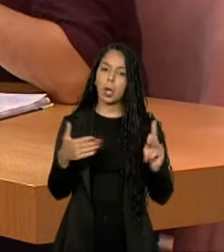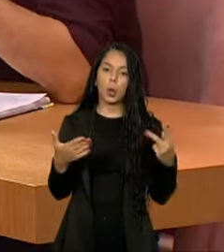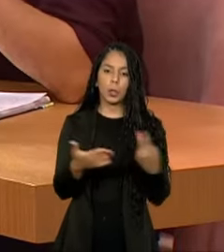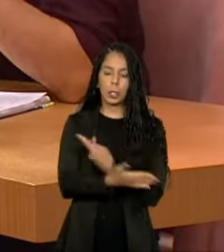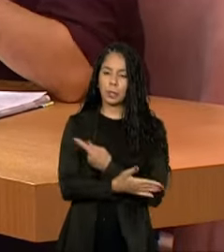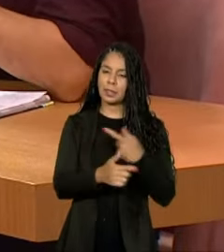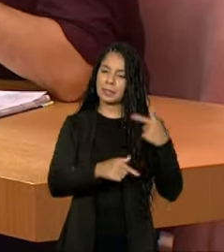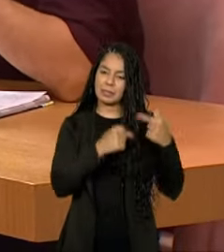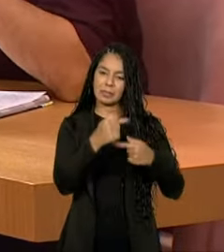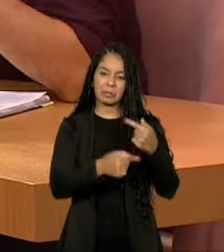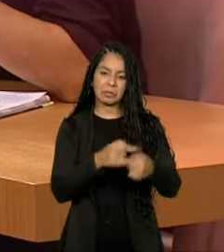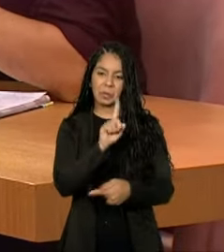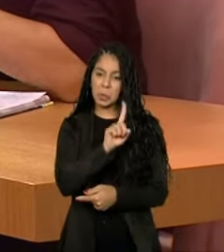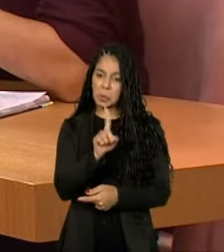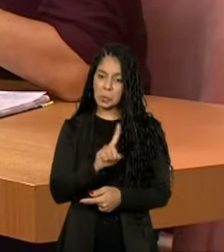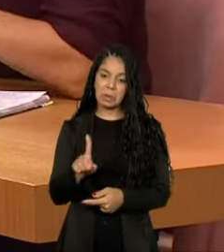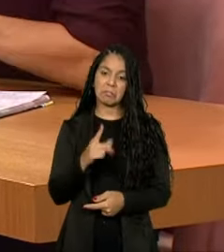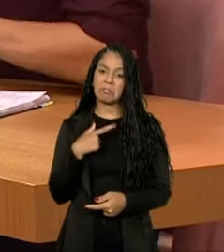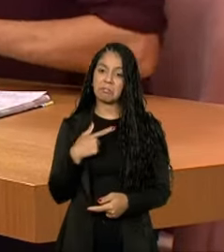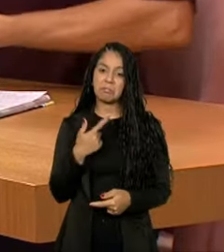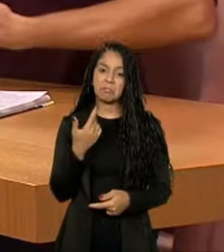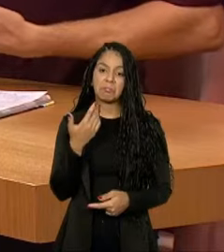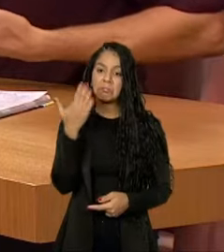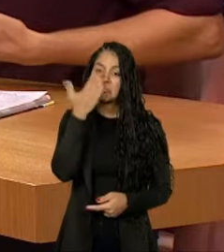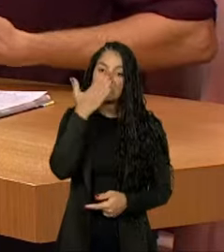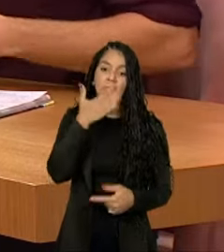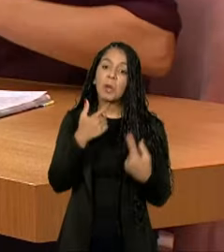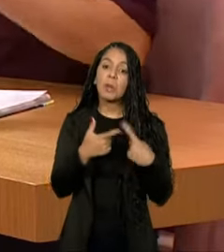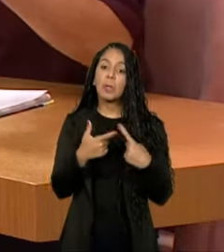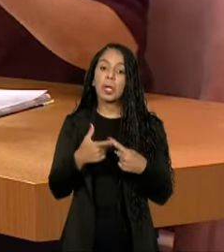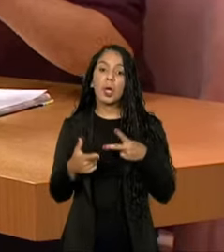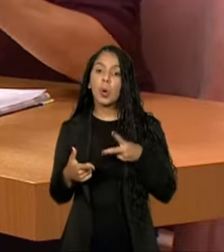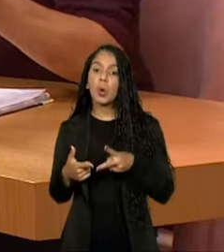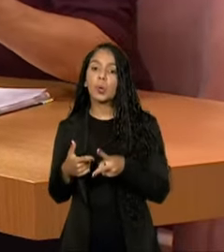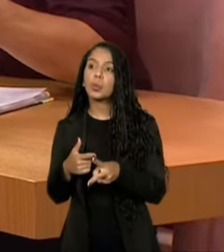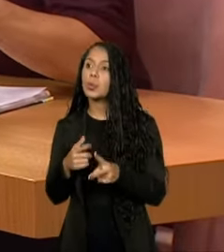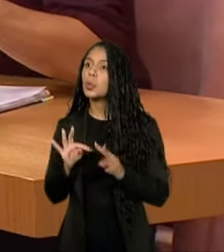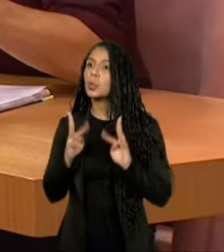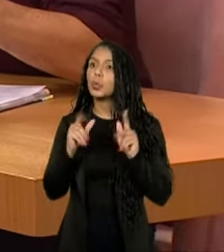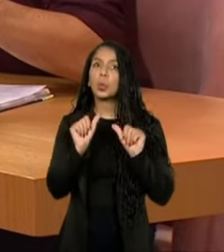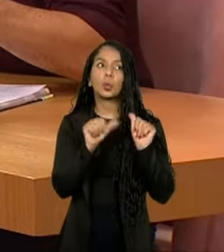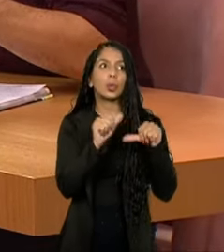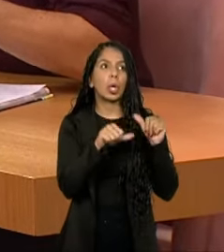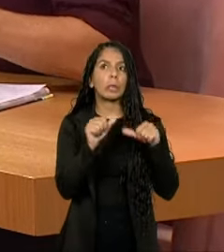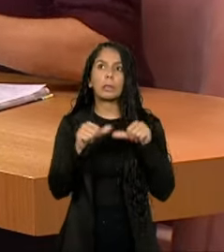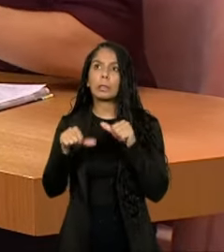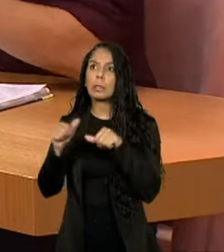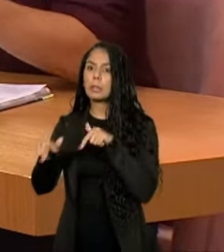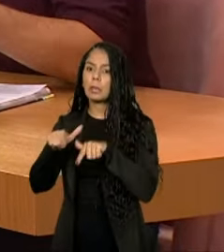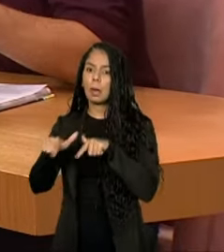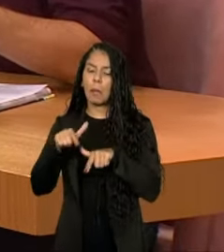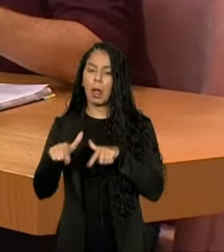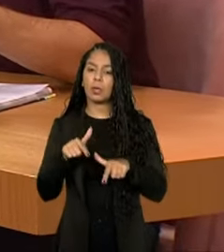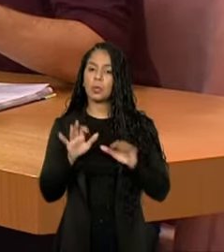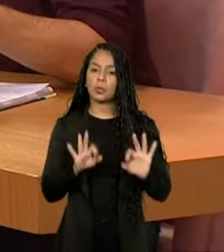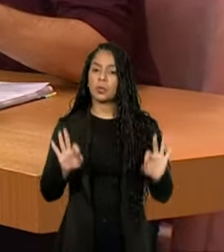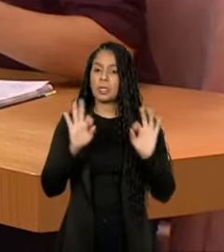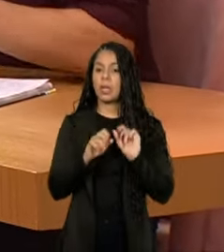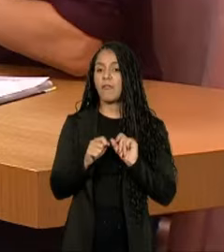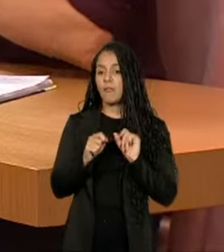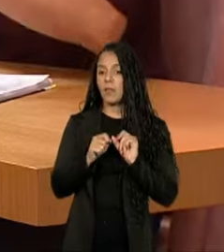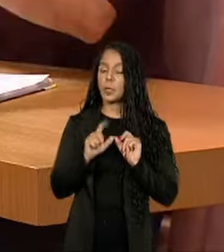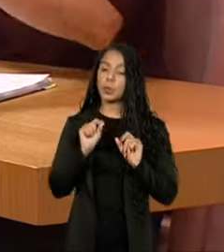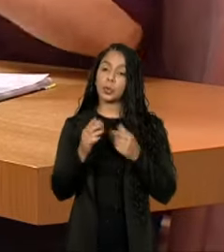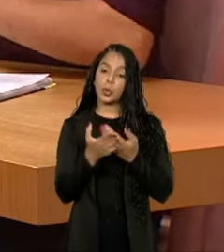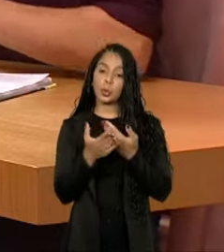de uma geração Z que não vê propósito, muitas vezes, no porquê seguir aquela carreira, sendo que todo mundo troca de emprego o tempo todo, quase ninguém faz o que estudou na